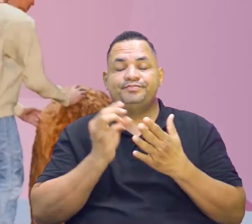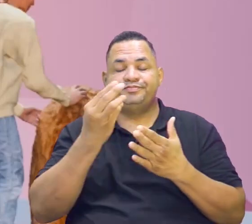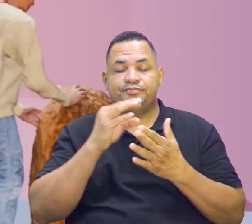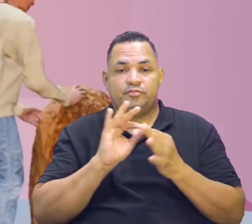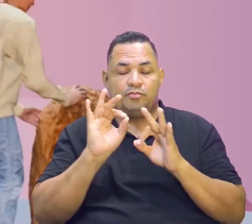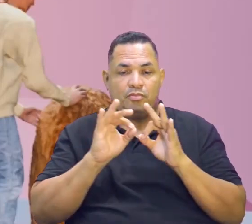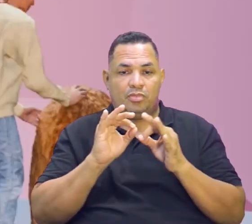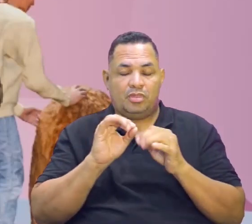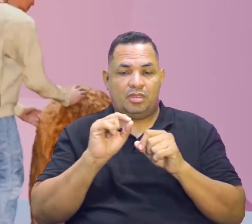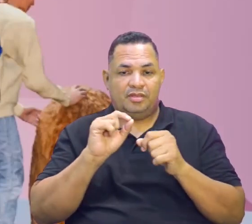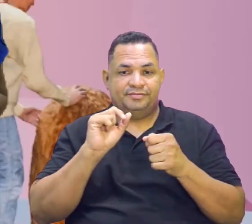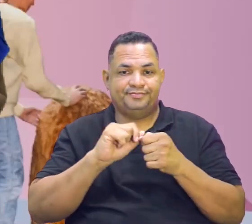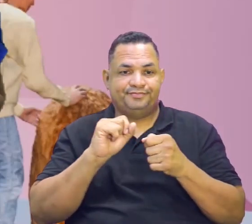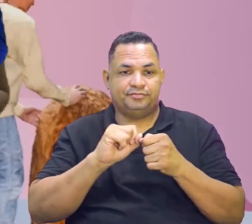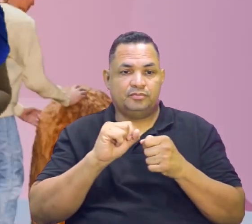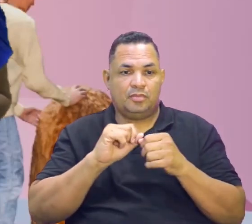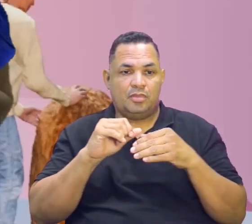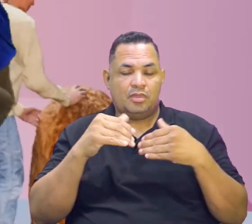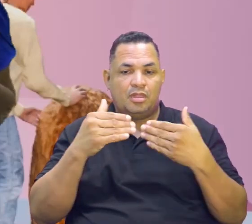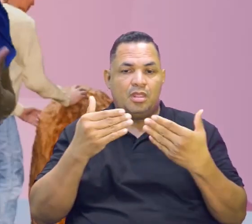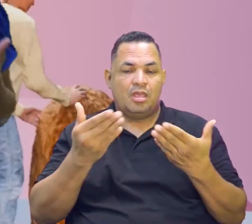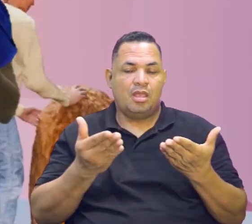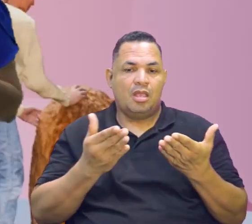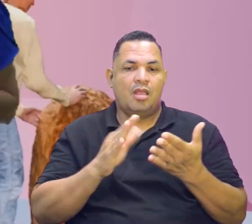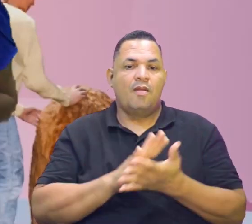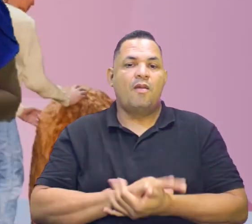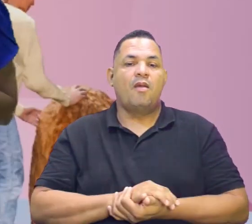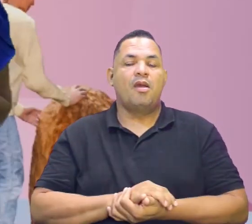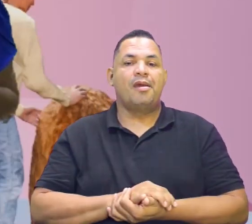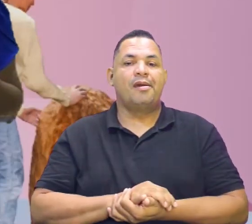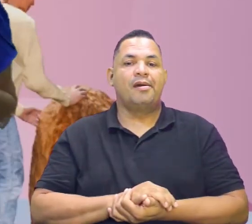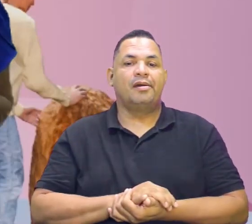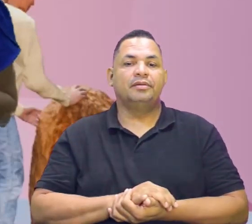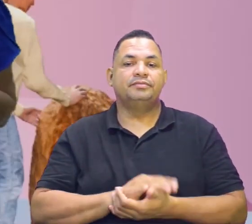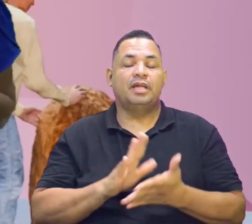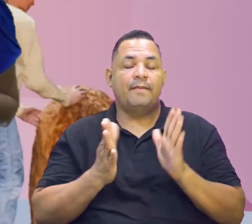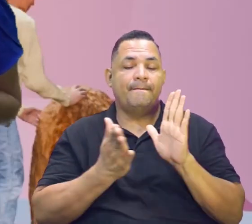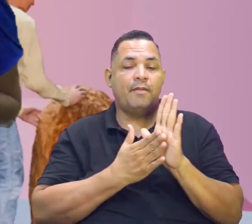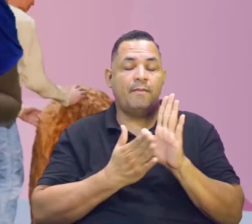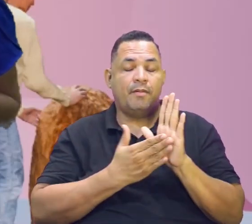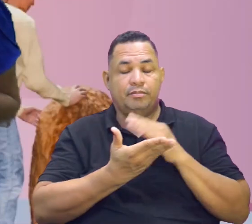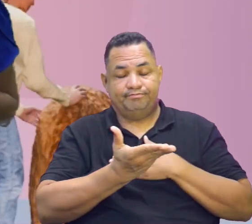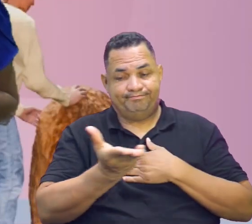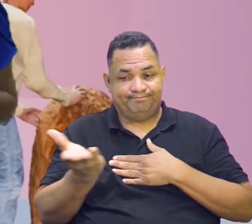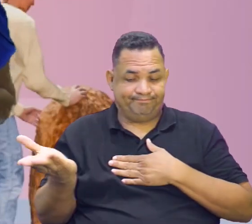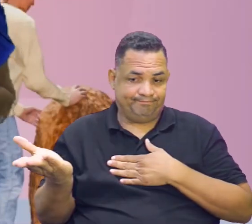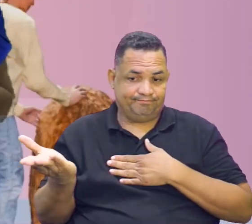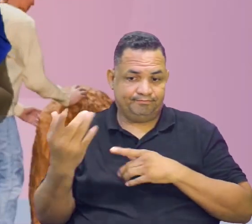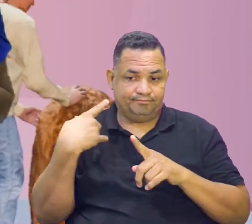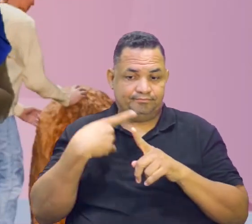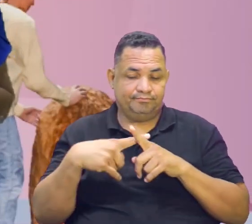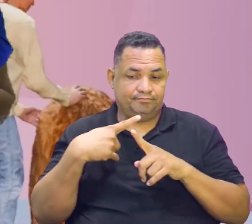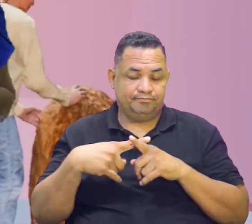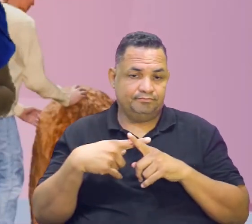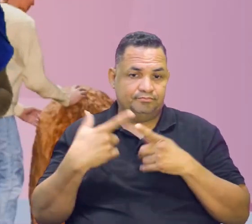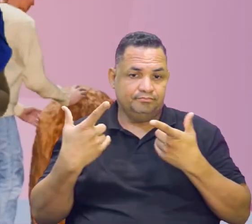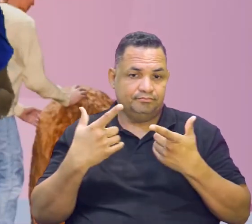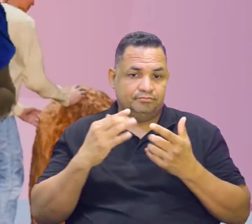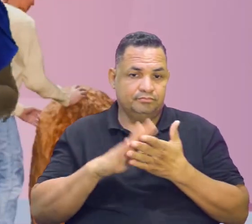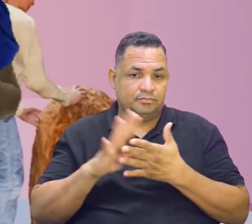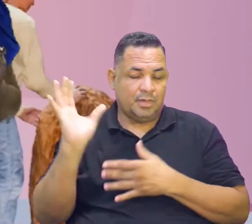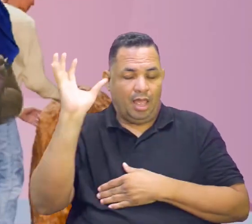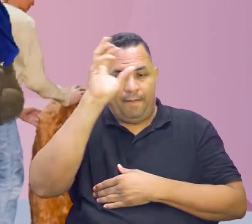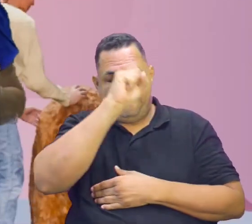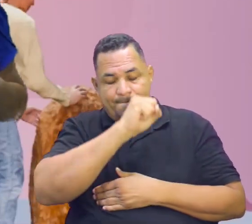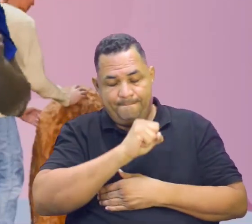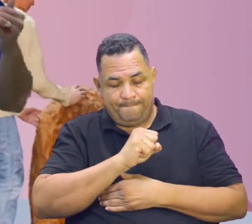mapa mental bem legal sobre as vanguardas europeias? Essa é a nossa proposta para vocês. Porque aí você vai fixar,